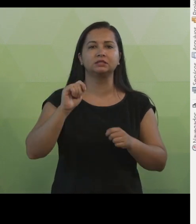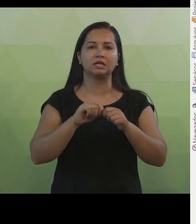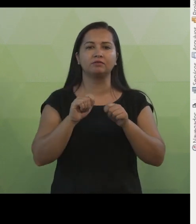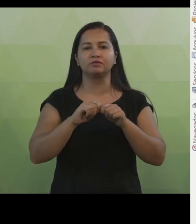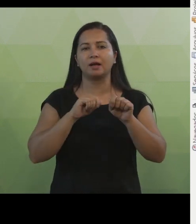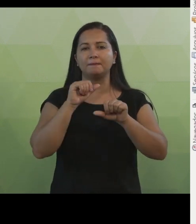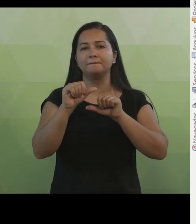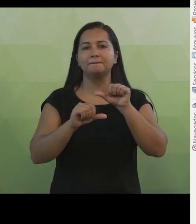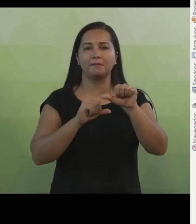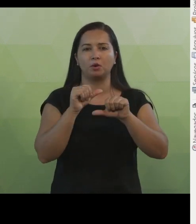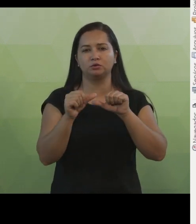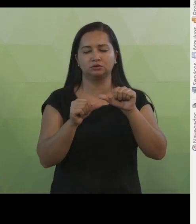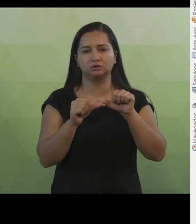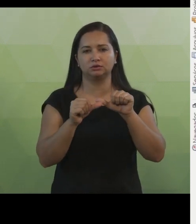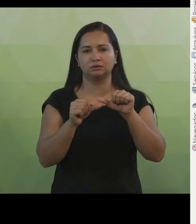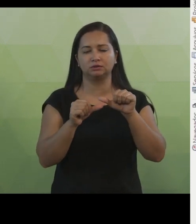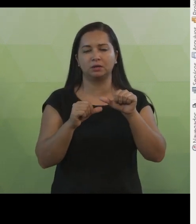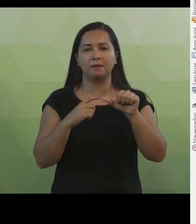Executar